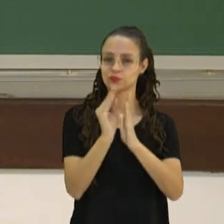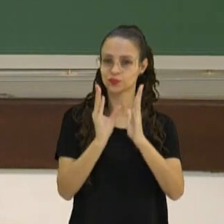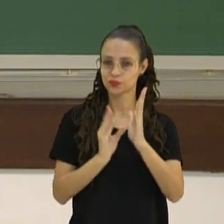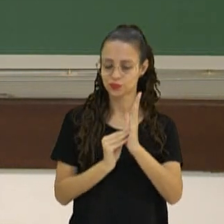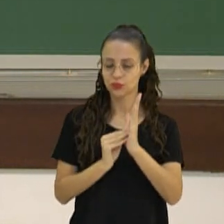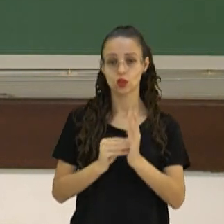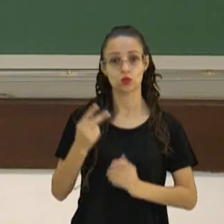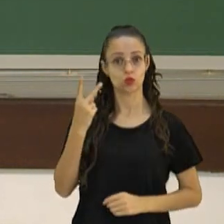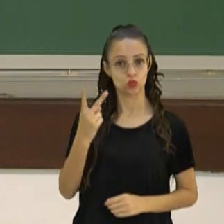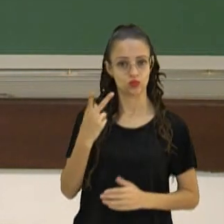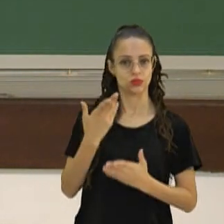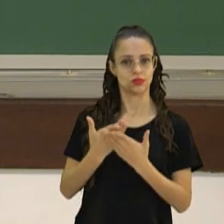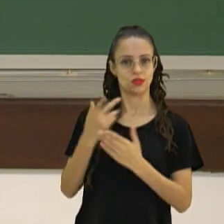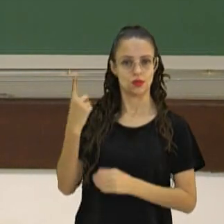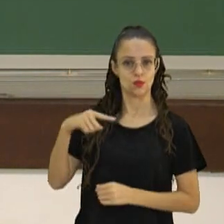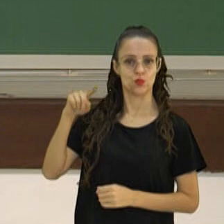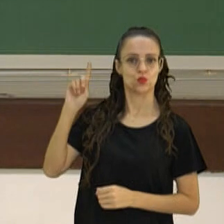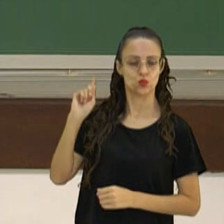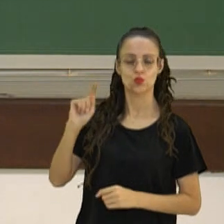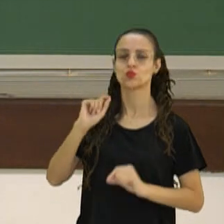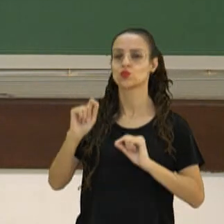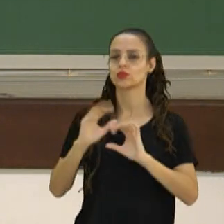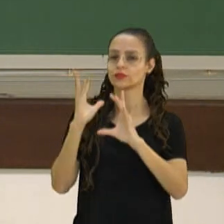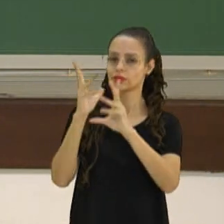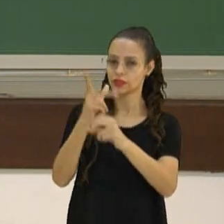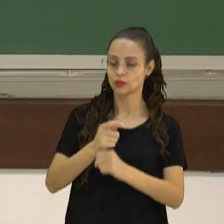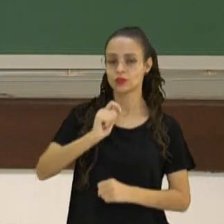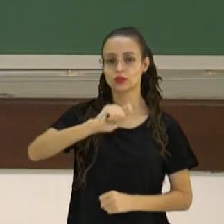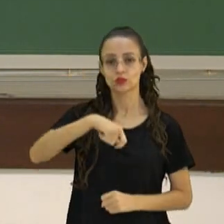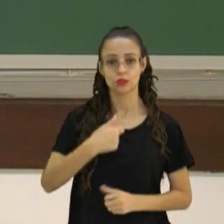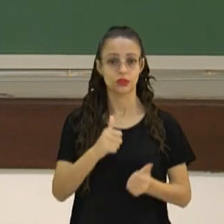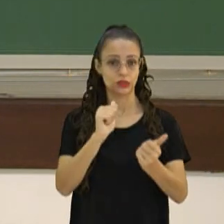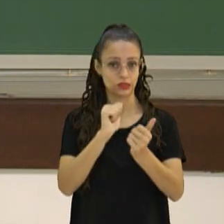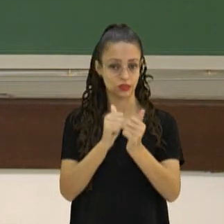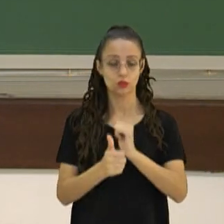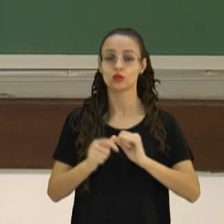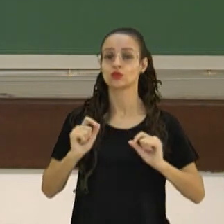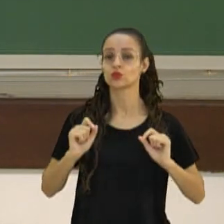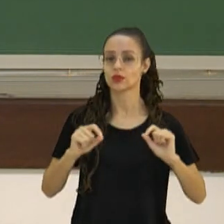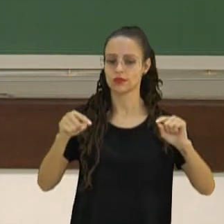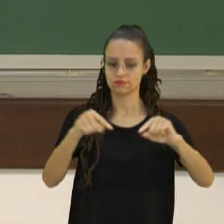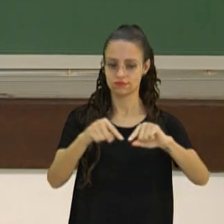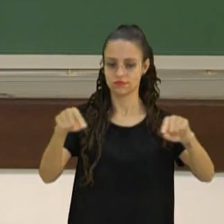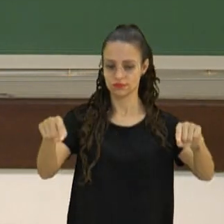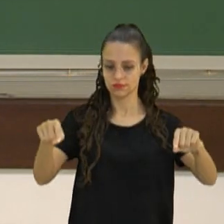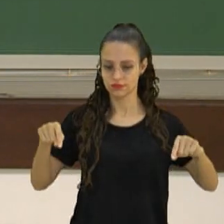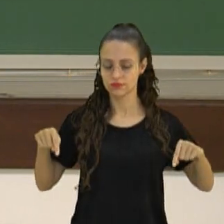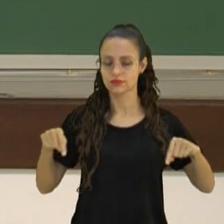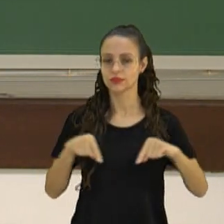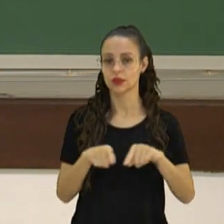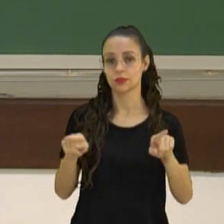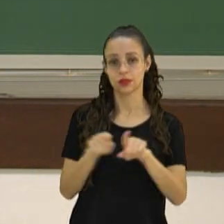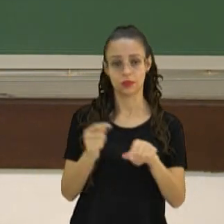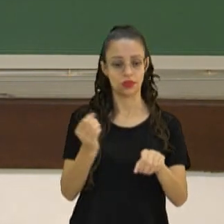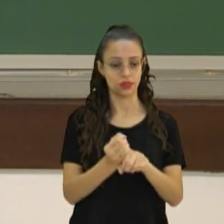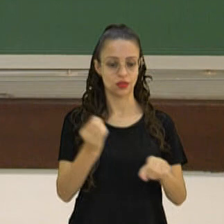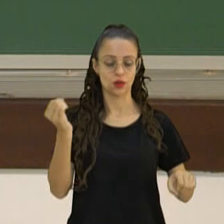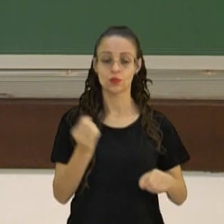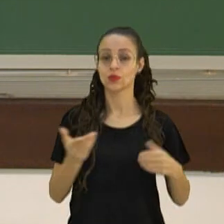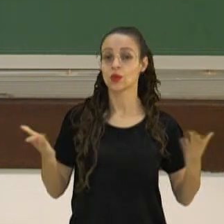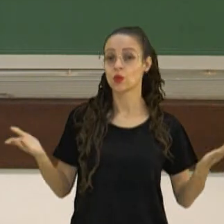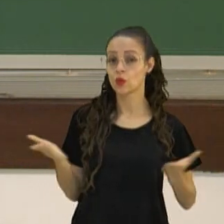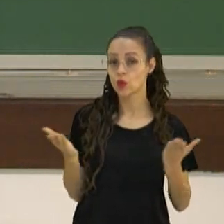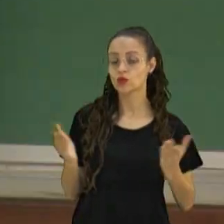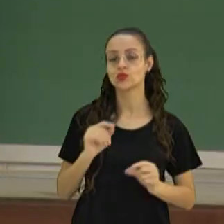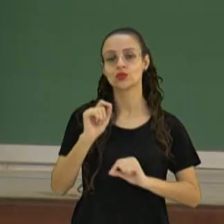duas aulas anteriores, retomamos os conteúdos de esportes de taco e campo. Hoje vamos tratar de uma modalidade, de uma competição, de uma modalidade, podemos